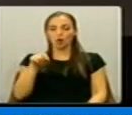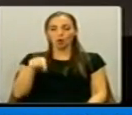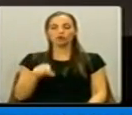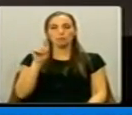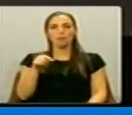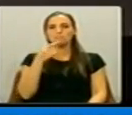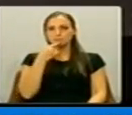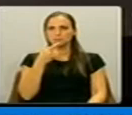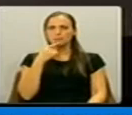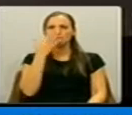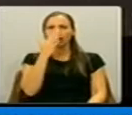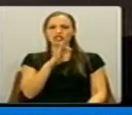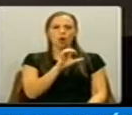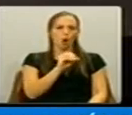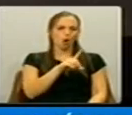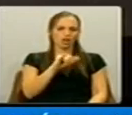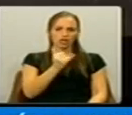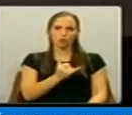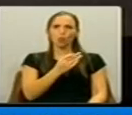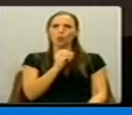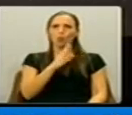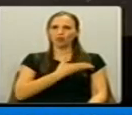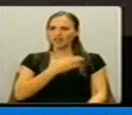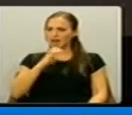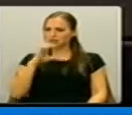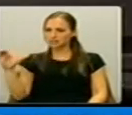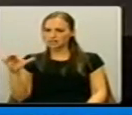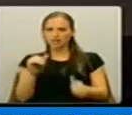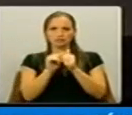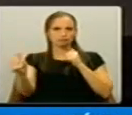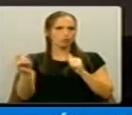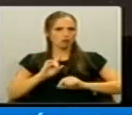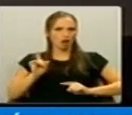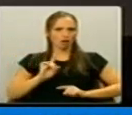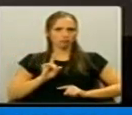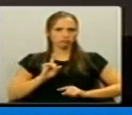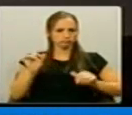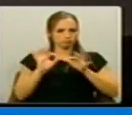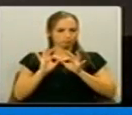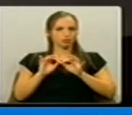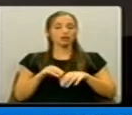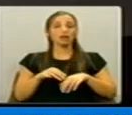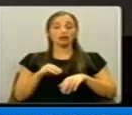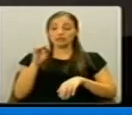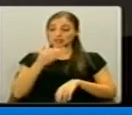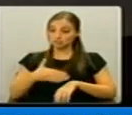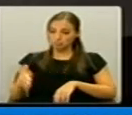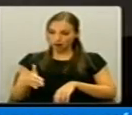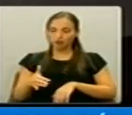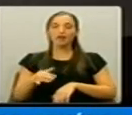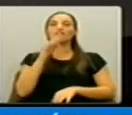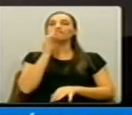que Hollywood e a ciência não estão assim tão distantes. É uma semana que finalmente chega para matar